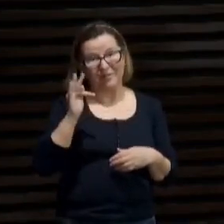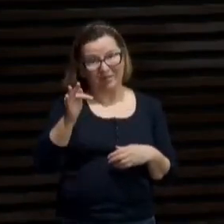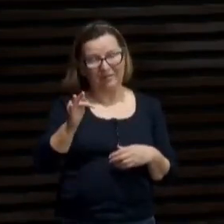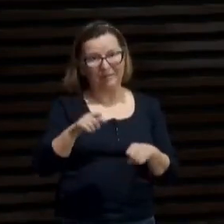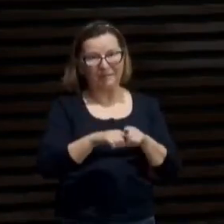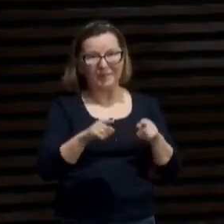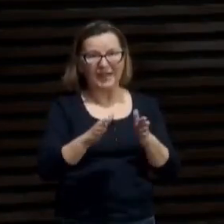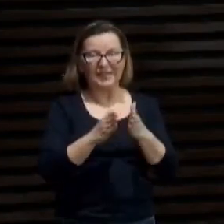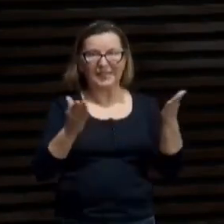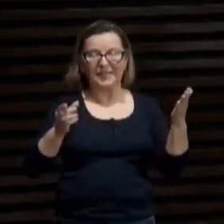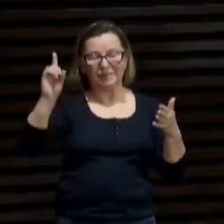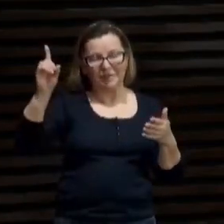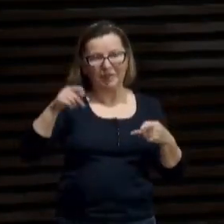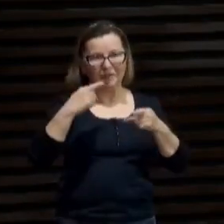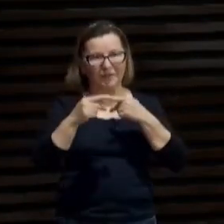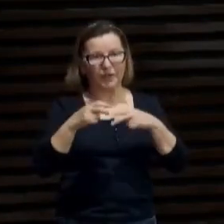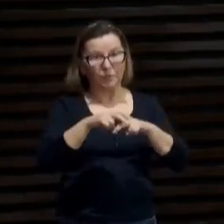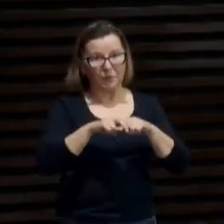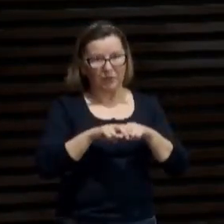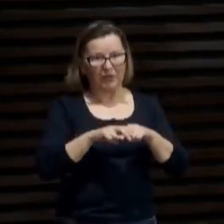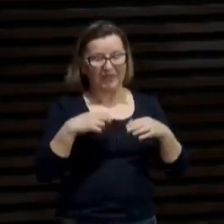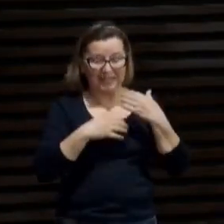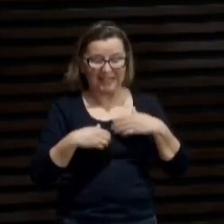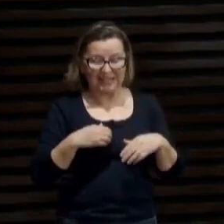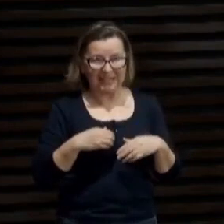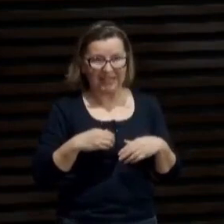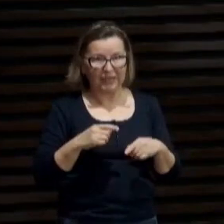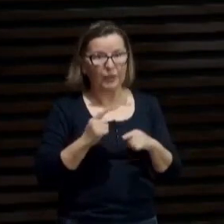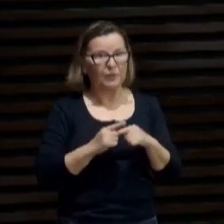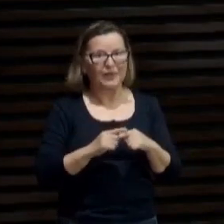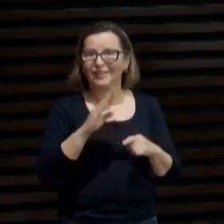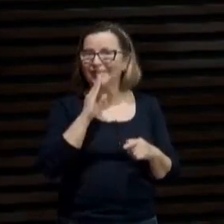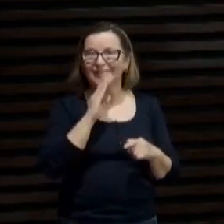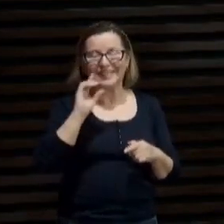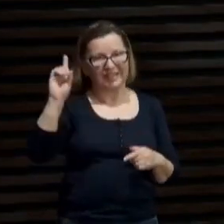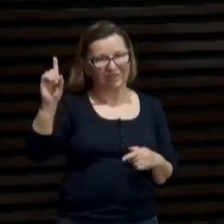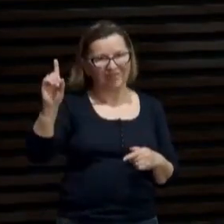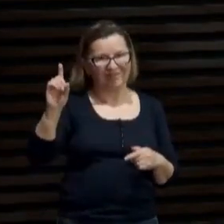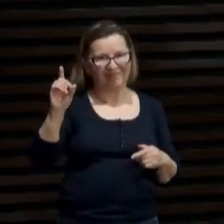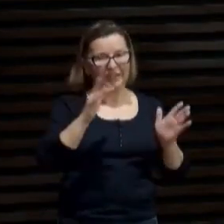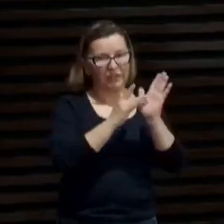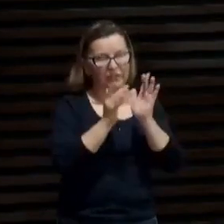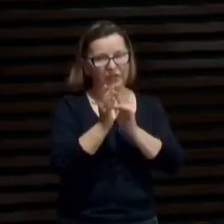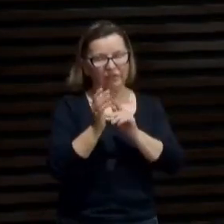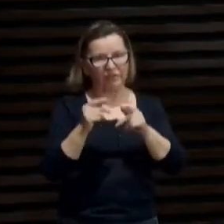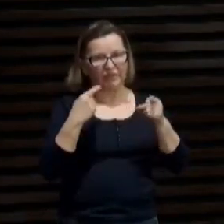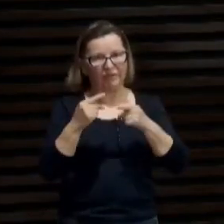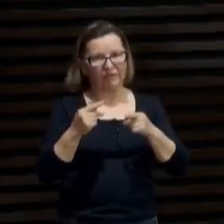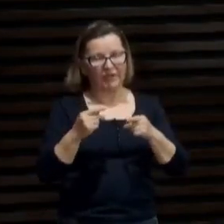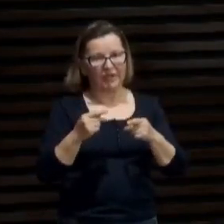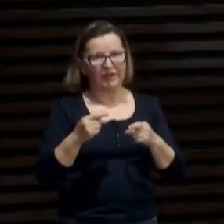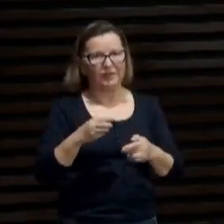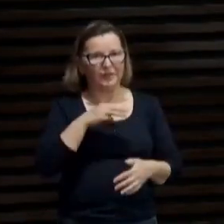vista bíblico, a causa da ansiedade é não conhecer a Deus. Simples assim. Quando Jesus trata desse assunto lá em Mateus 6, nós não vamos,